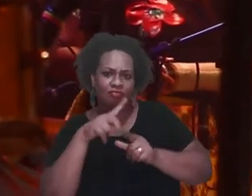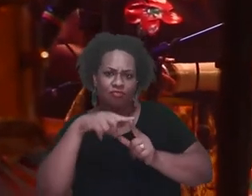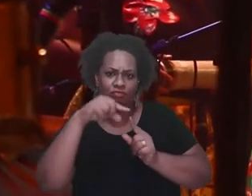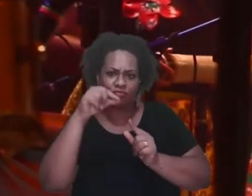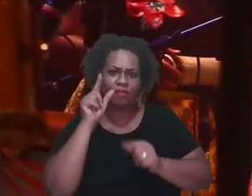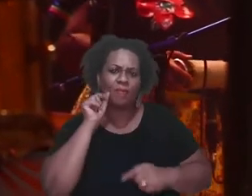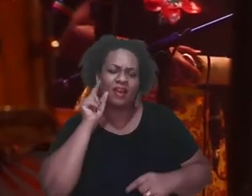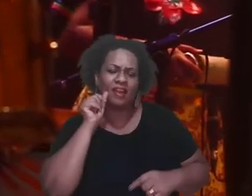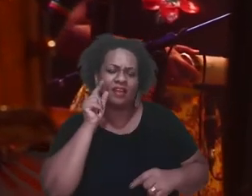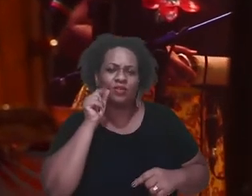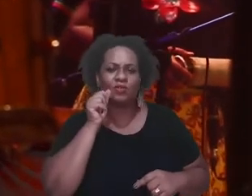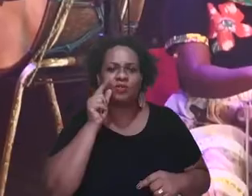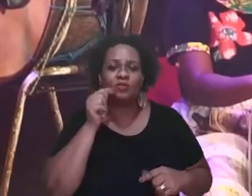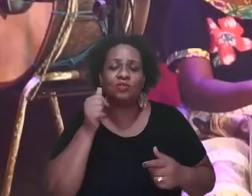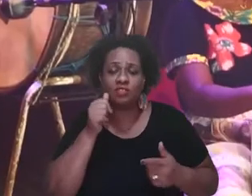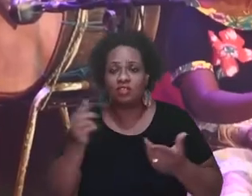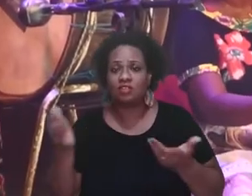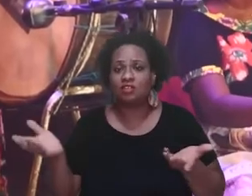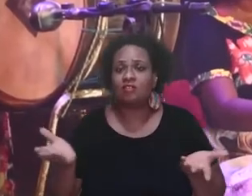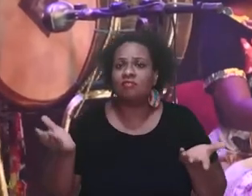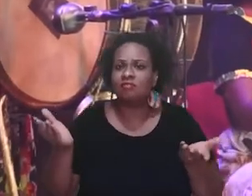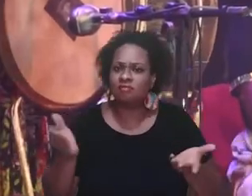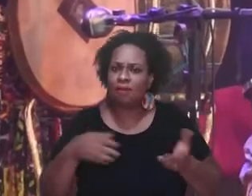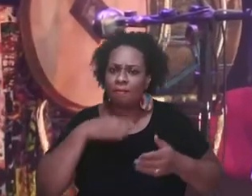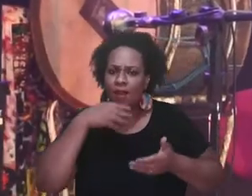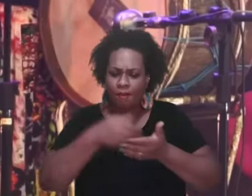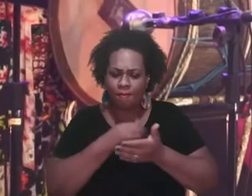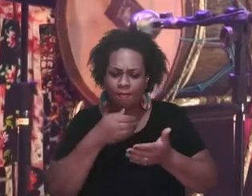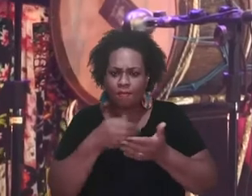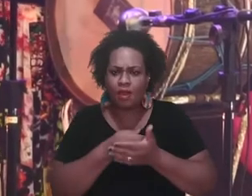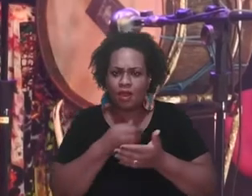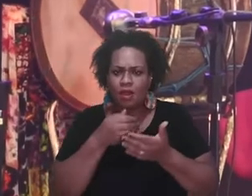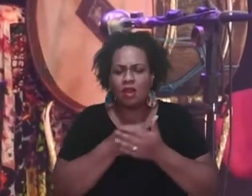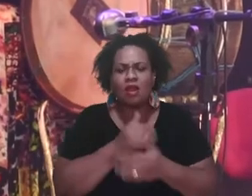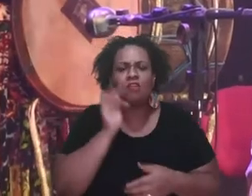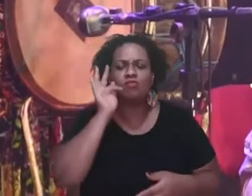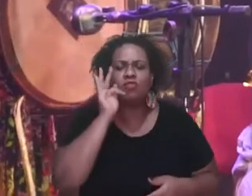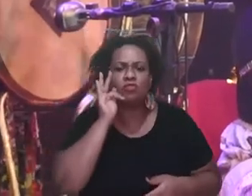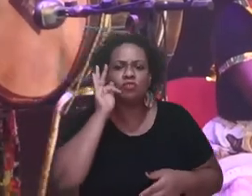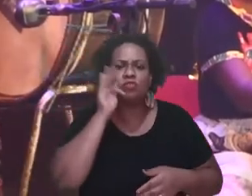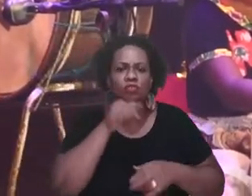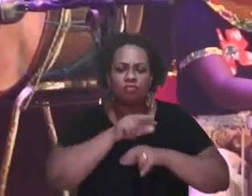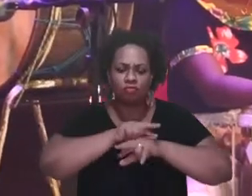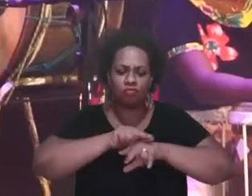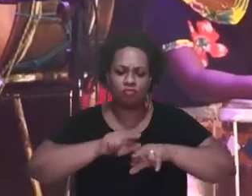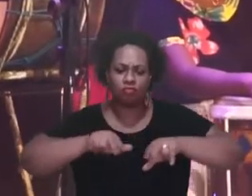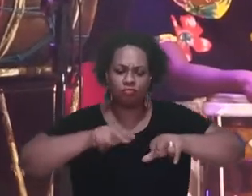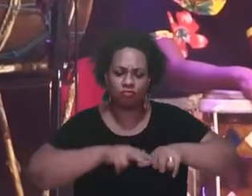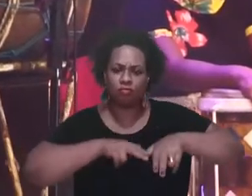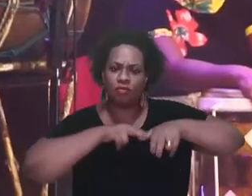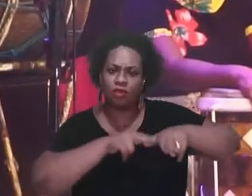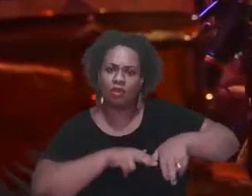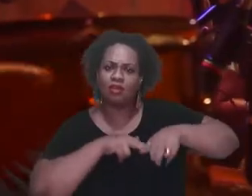Mangueira maracujá Maria essa mamão mamoeiro luguma tomou seguro